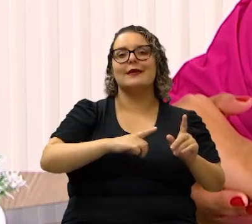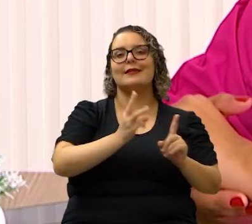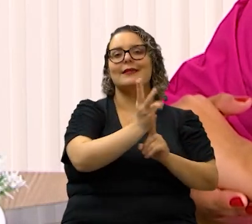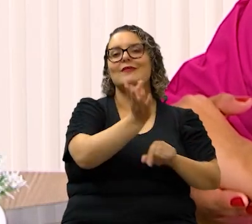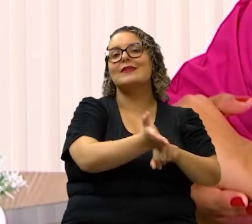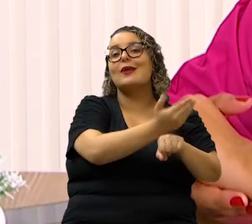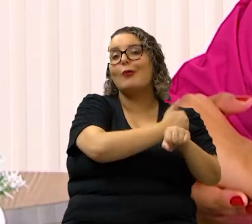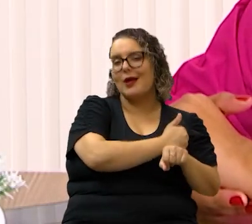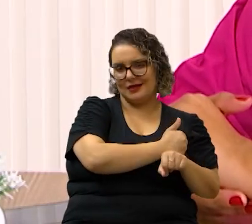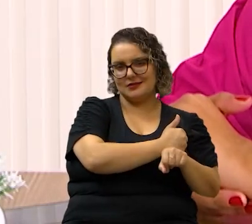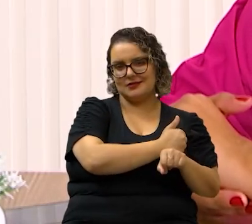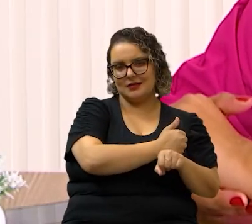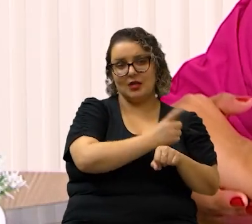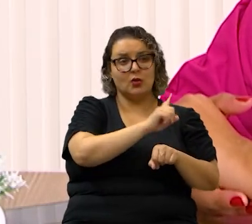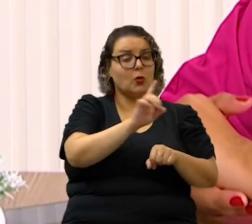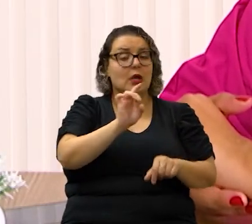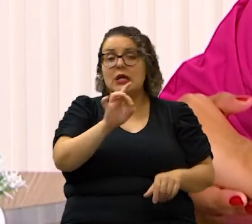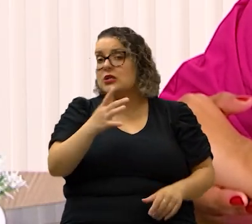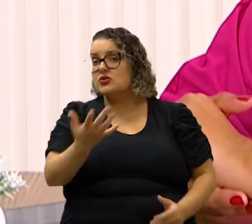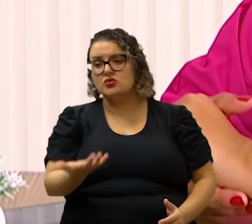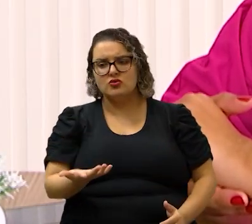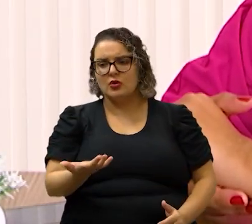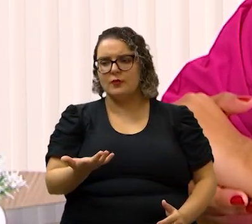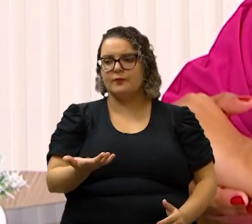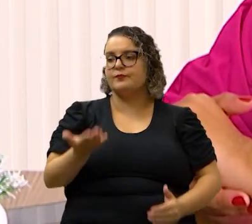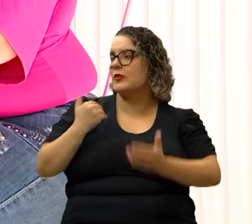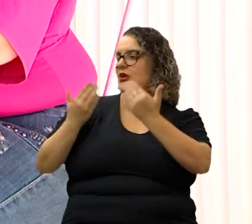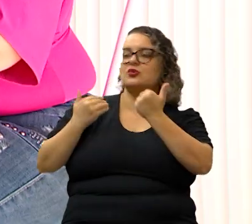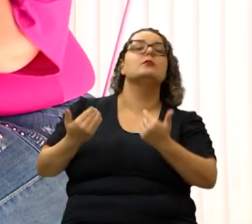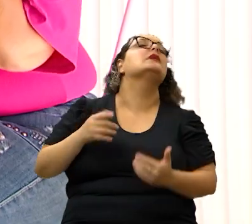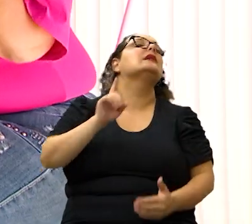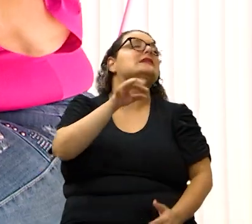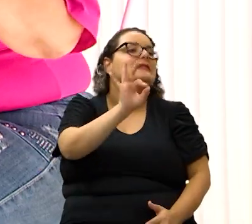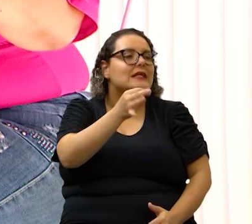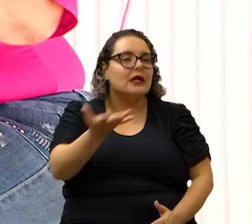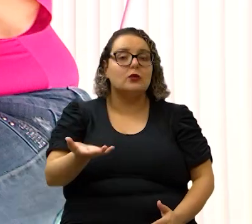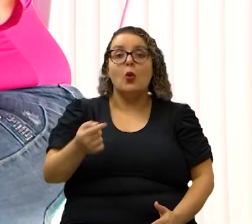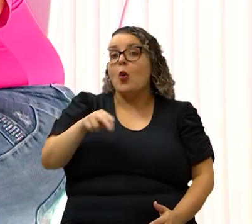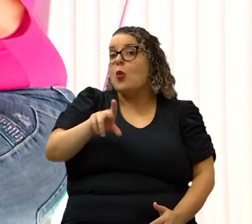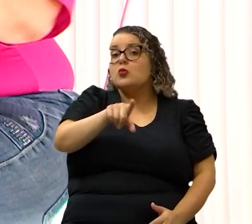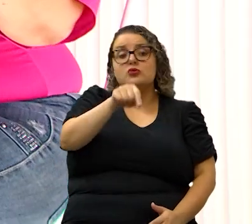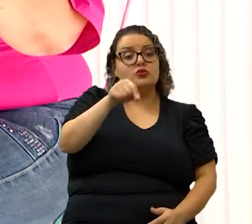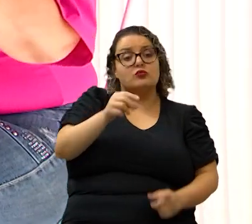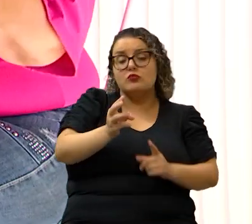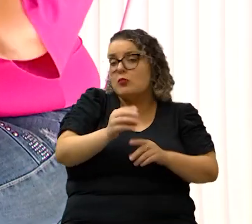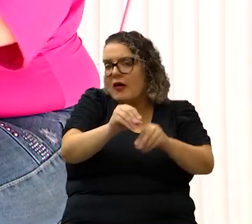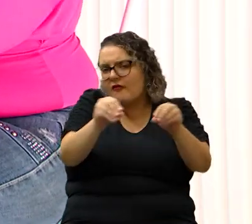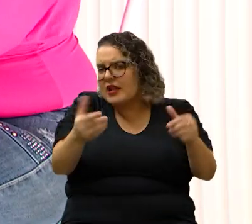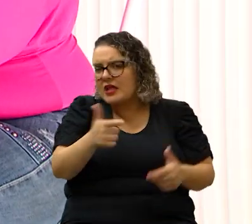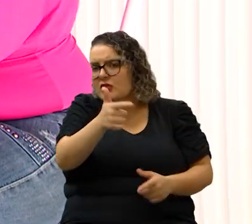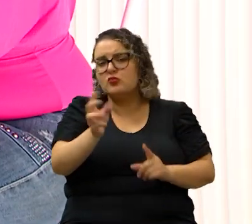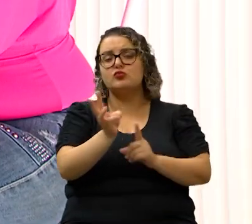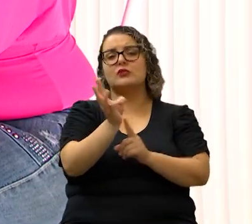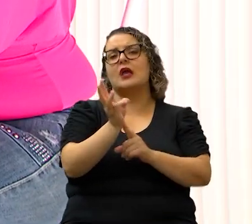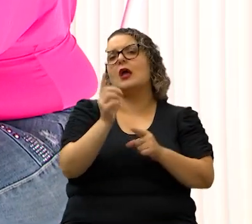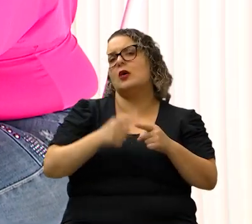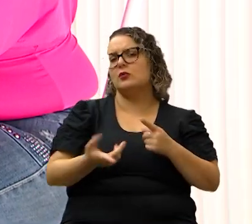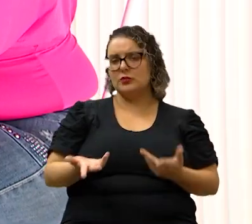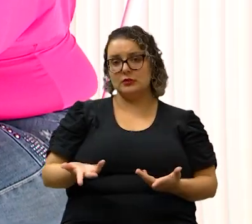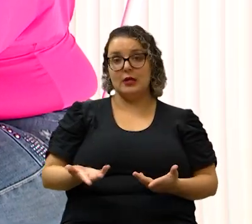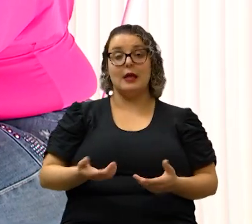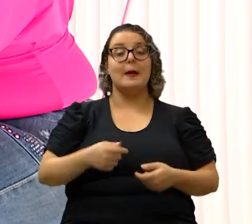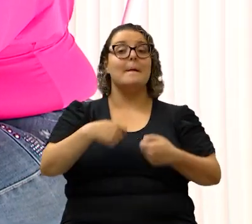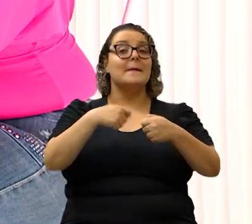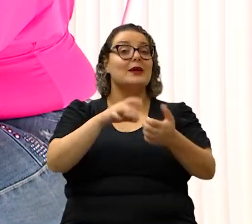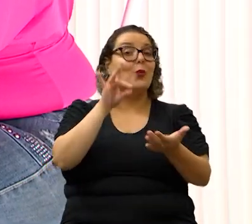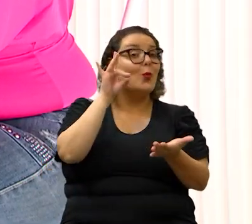lugar onde já passou trigo alguma vez. Então não é uma questão somente de ingerir. Exatamente, ou de escolher uma farinha que não tenha glúten.